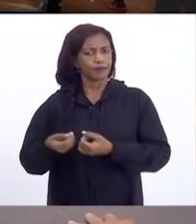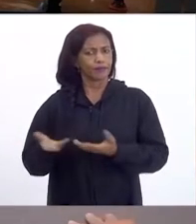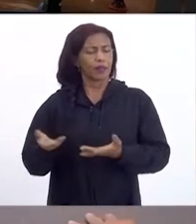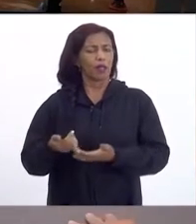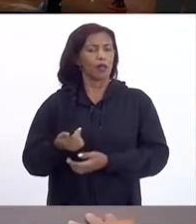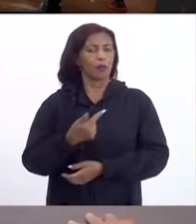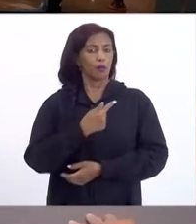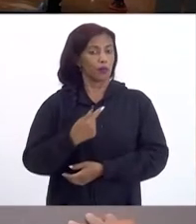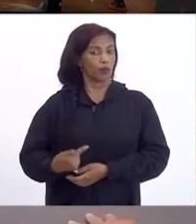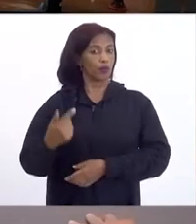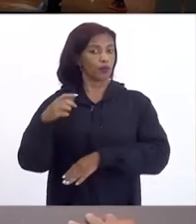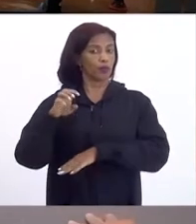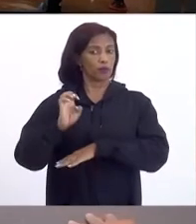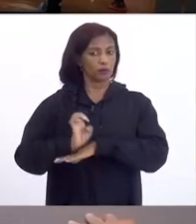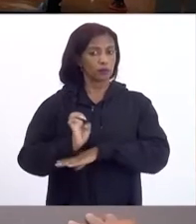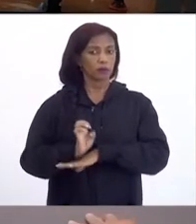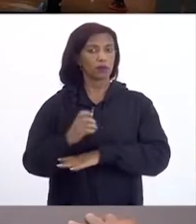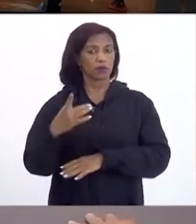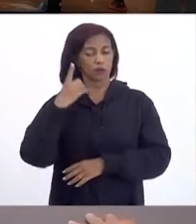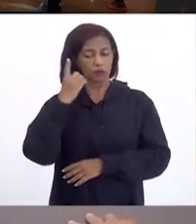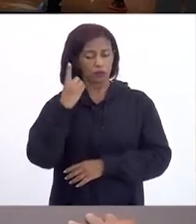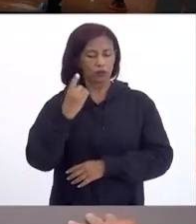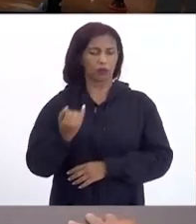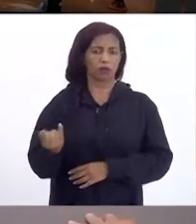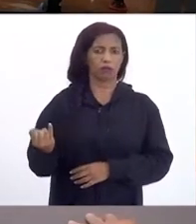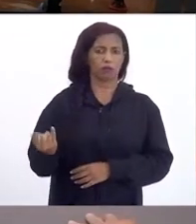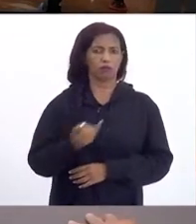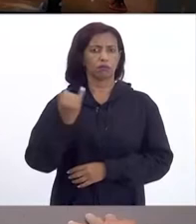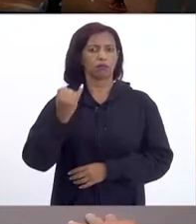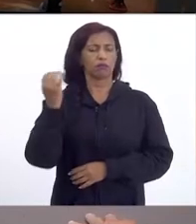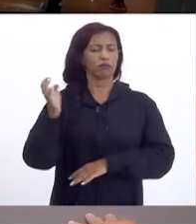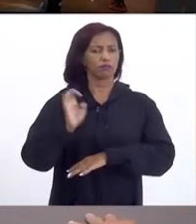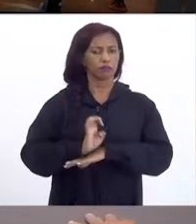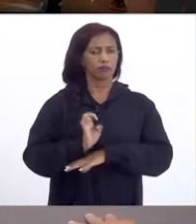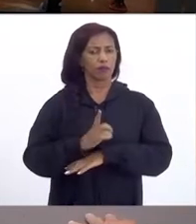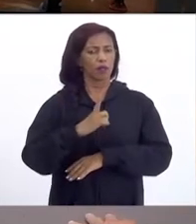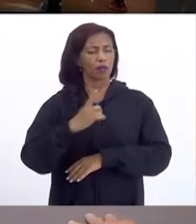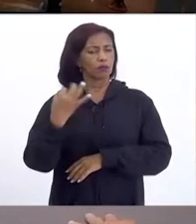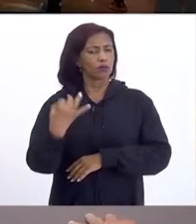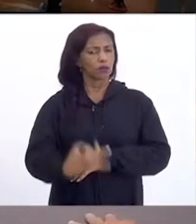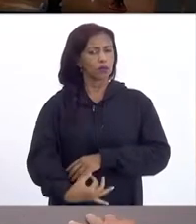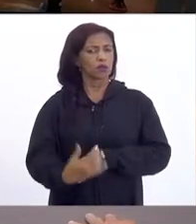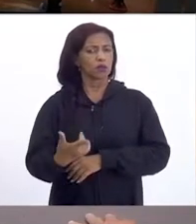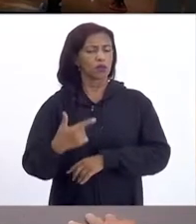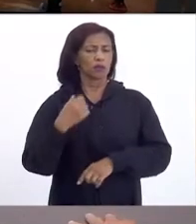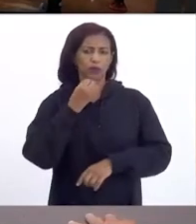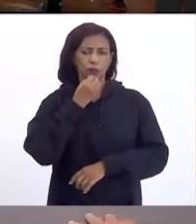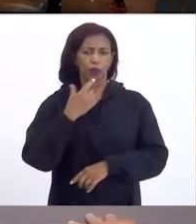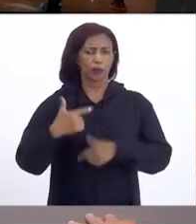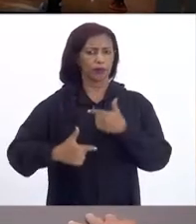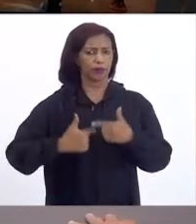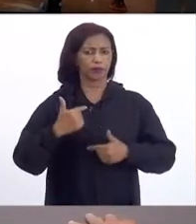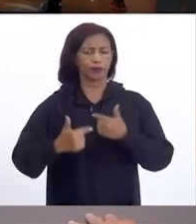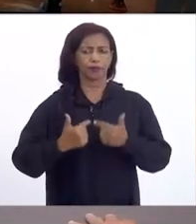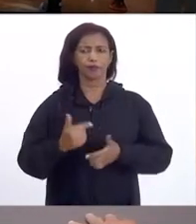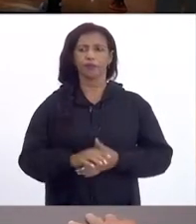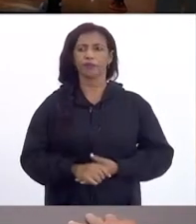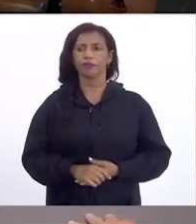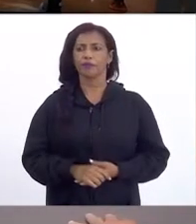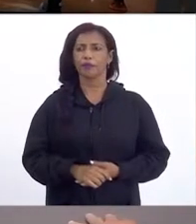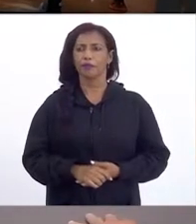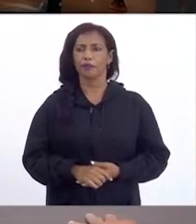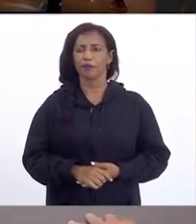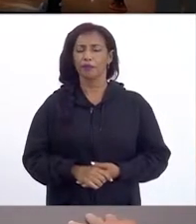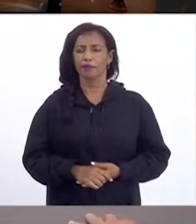do Estado. Então, são deputados importantes no nosso Estado e tenho certeza que fará um bom trabalho todos. Obrigado, deputado